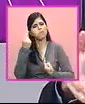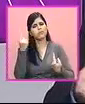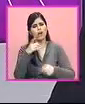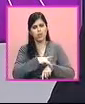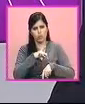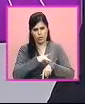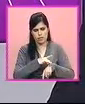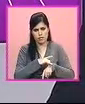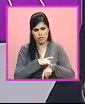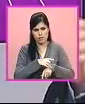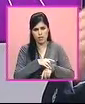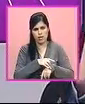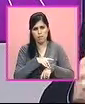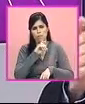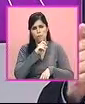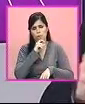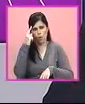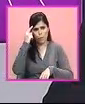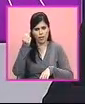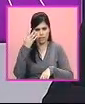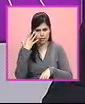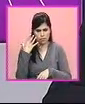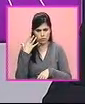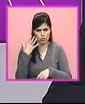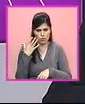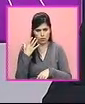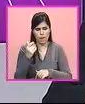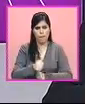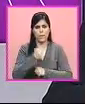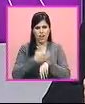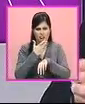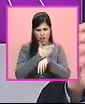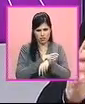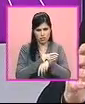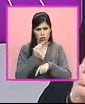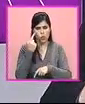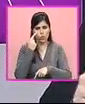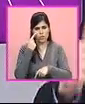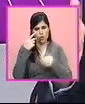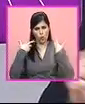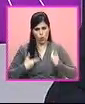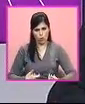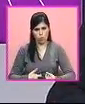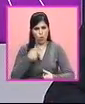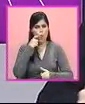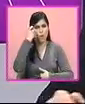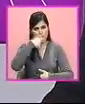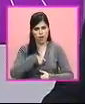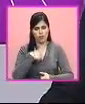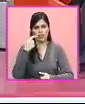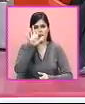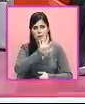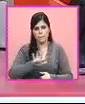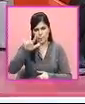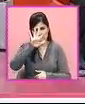se apresenta, se calhar antes disso é melhor conhecermos um pouco o corpo humano. Eu tinha aqui umas imagens. Muito bem,